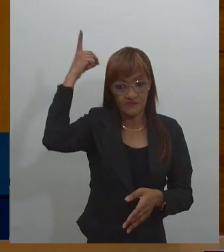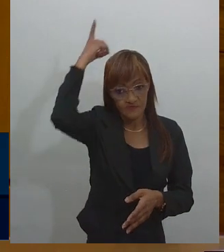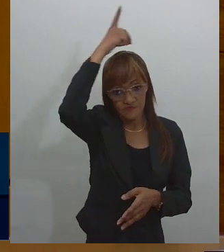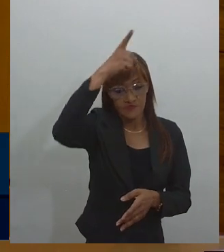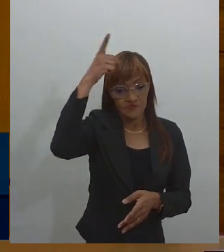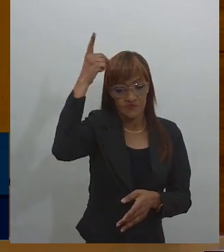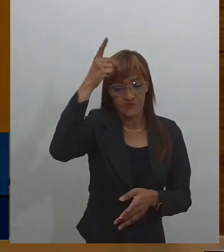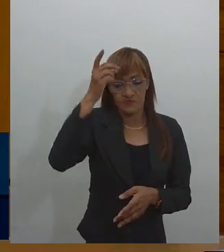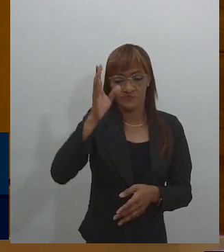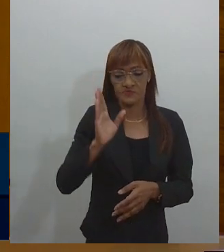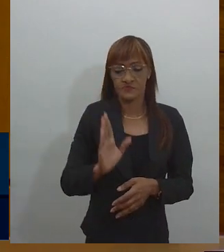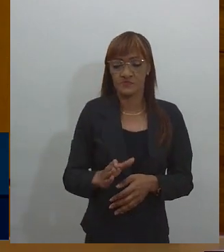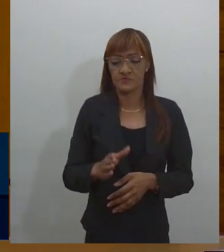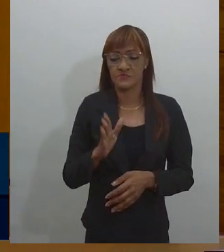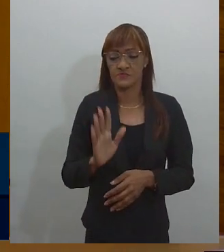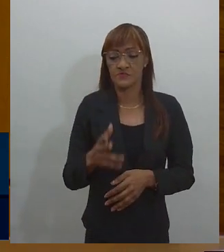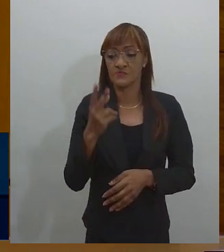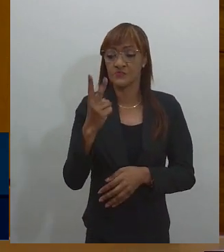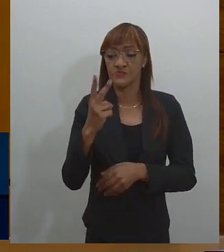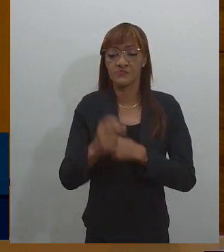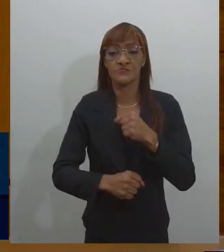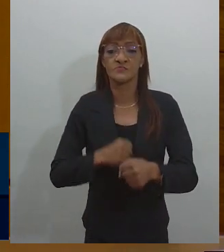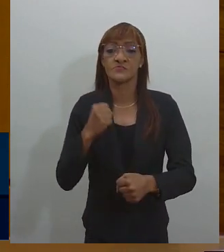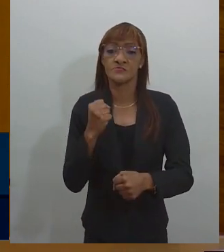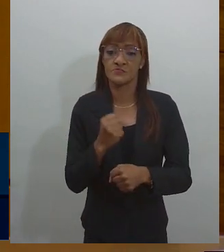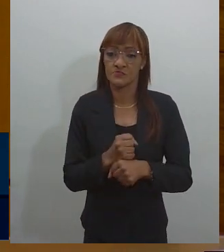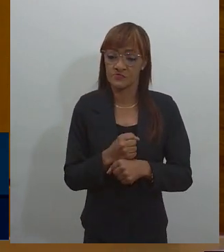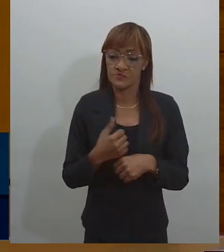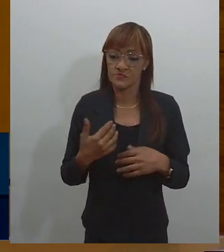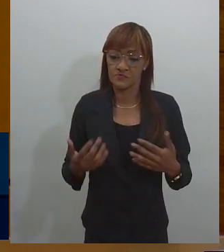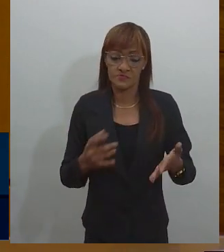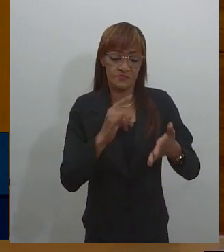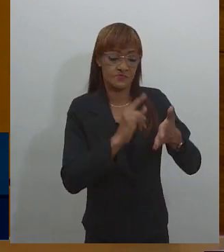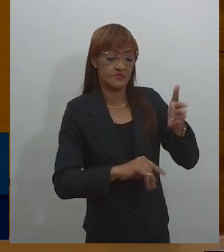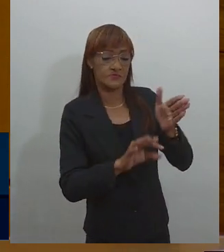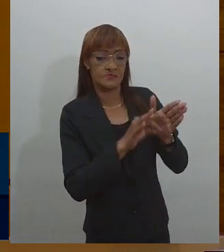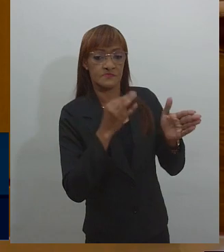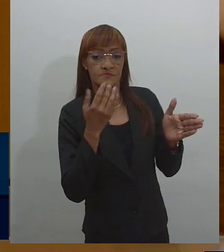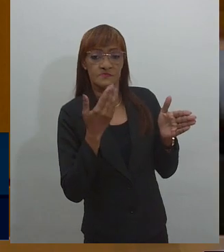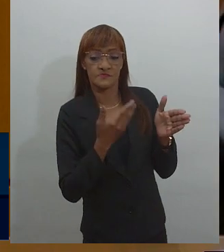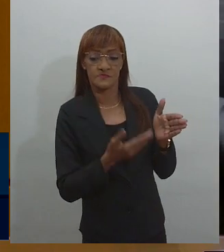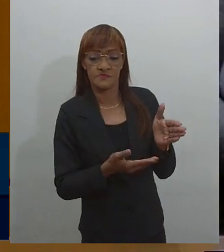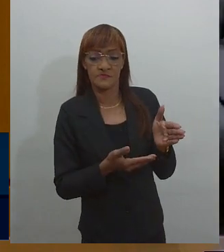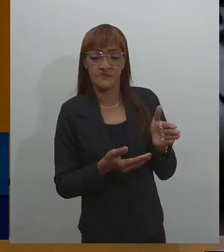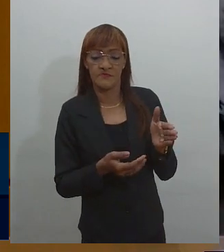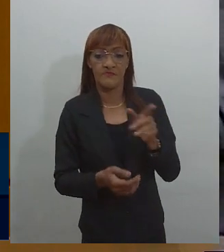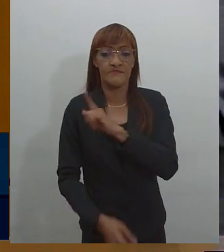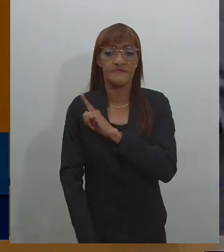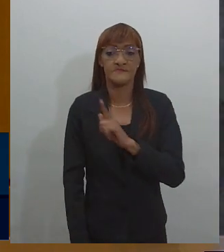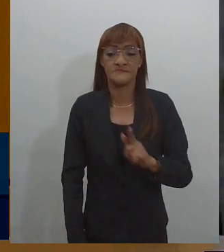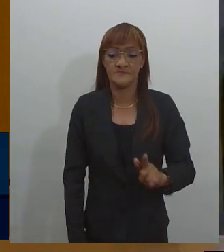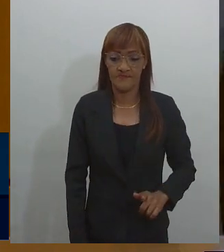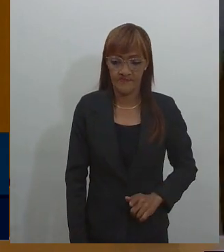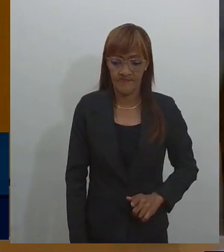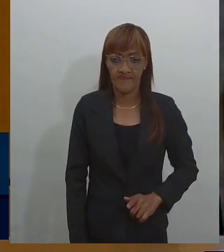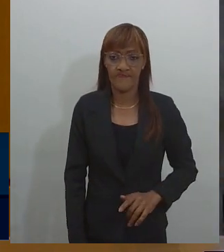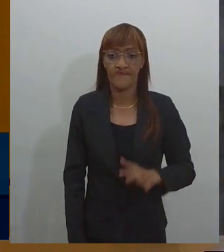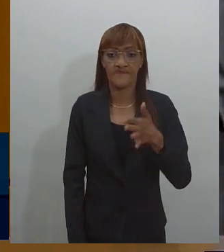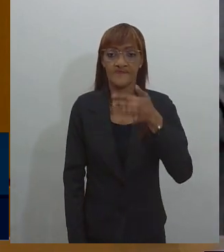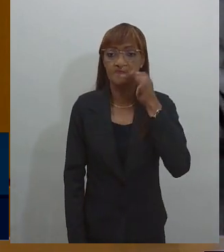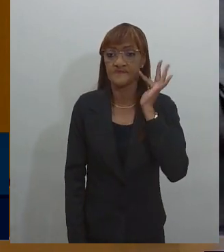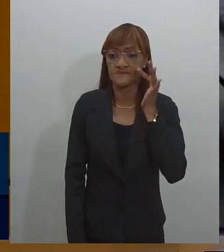Dois anos que essa ordem de serviço foi dada pelo governador Belivaldo. O governador Fábio tem 7 meses de